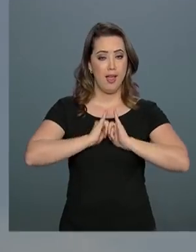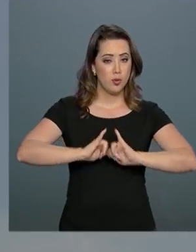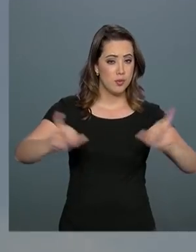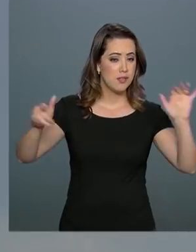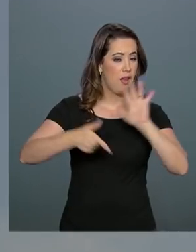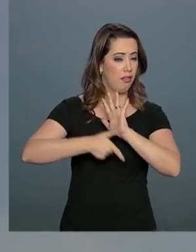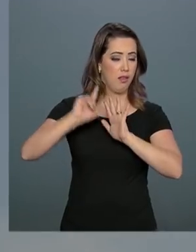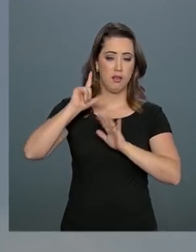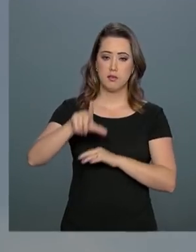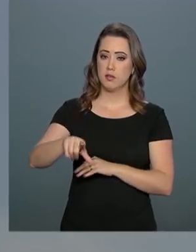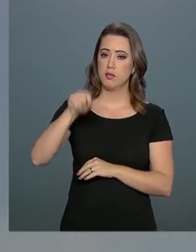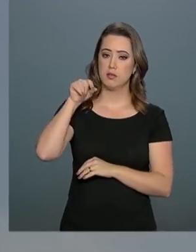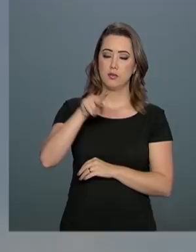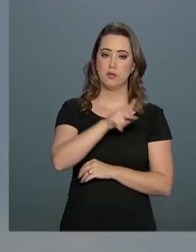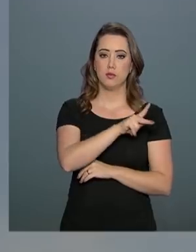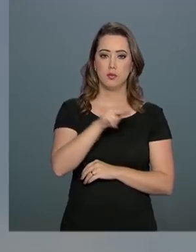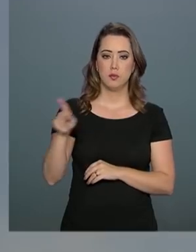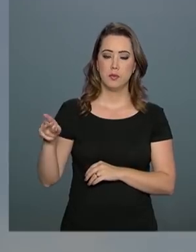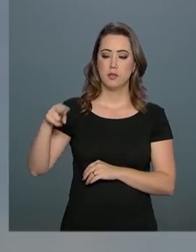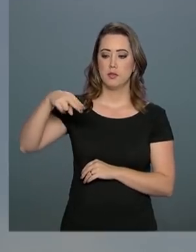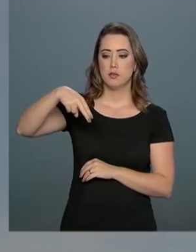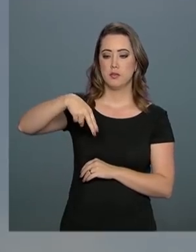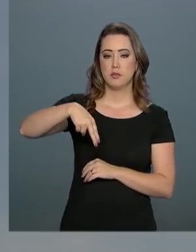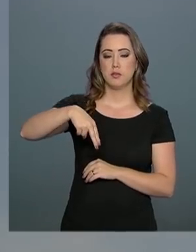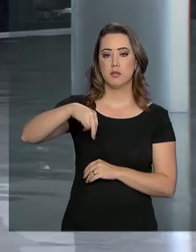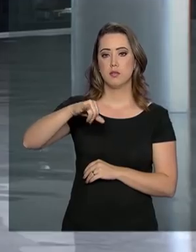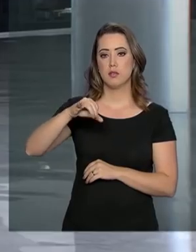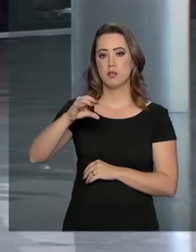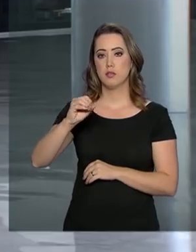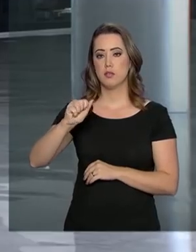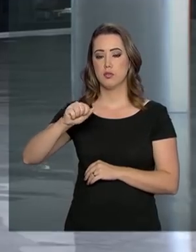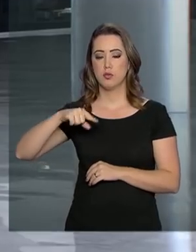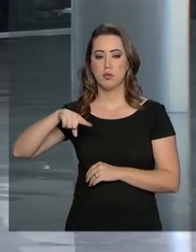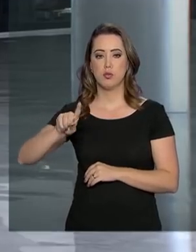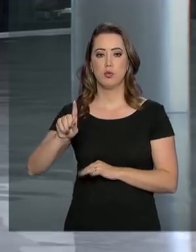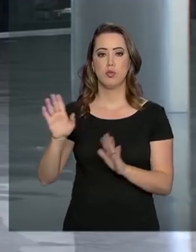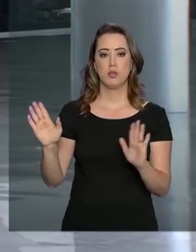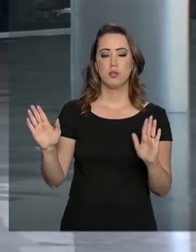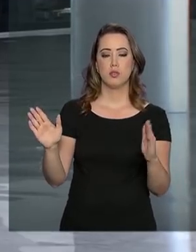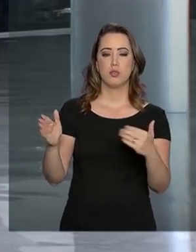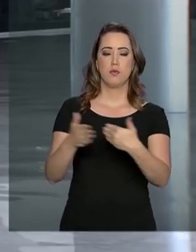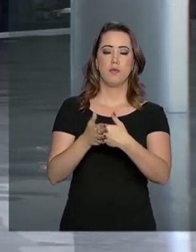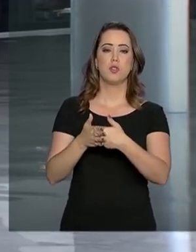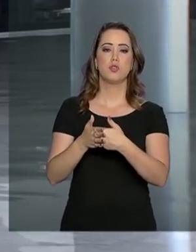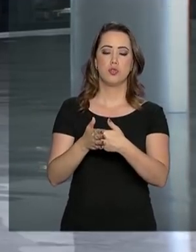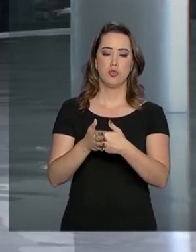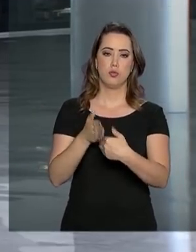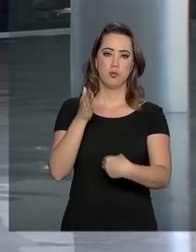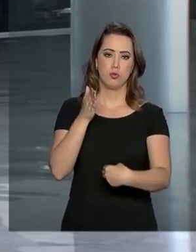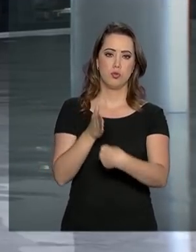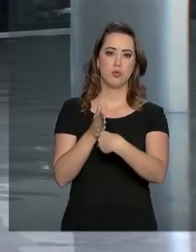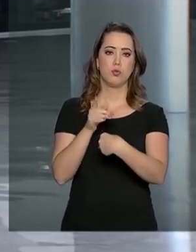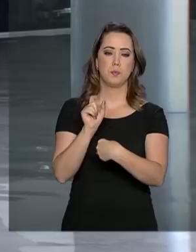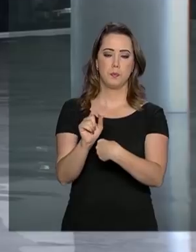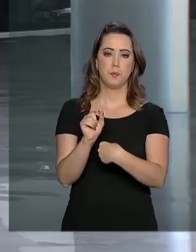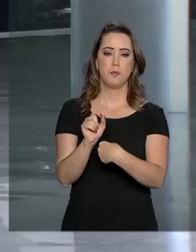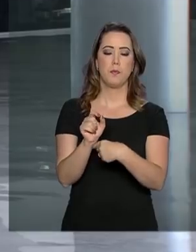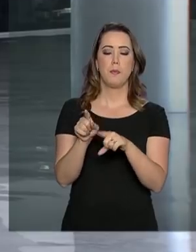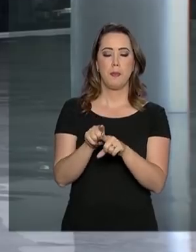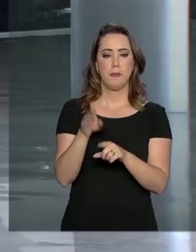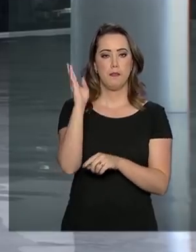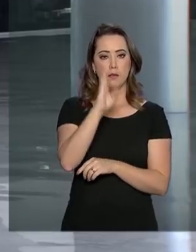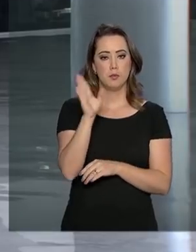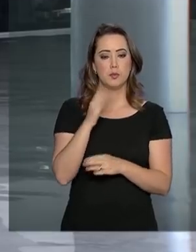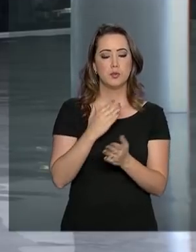decisão do presidente da Venezuela, Nicolás Maduro, de fechar a fronteira com o Brasil. E o Brasil vai manter esse